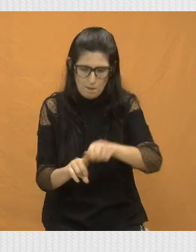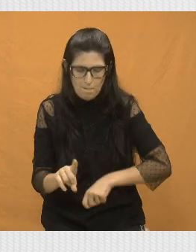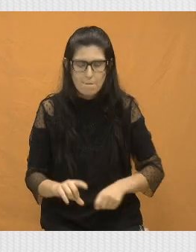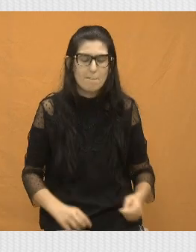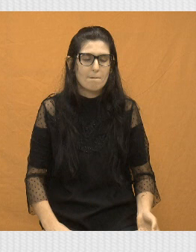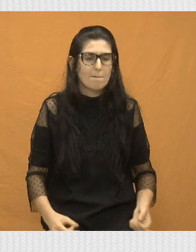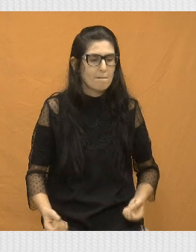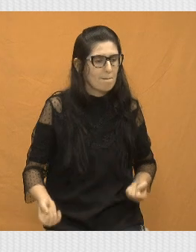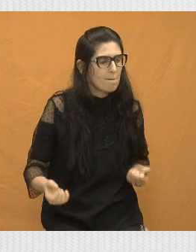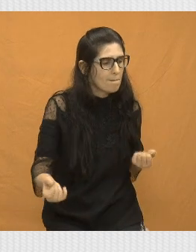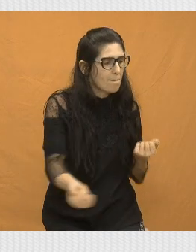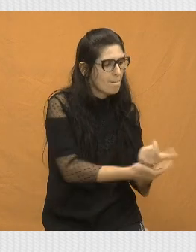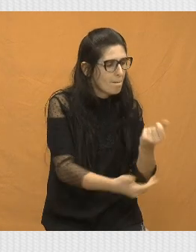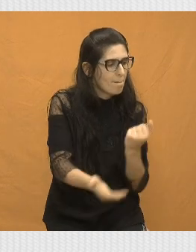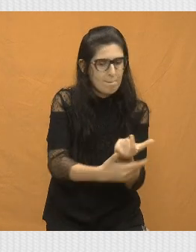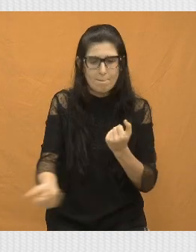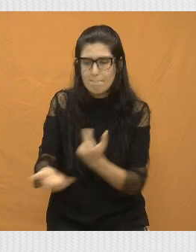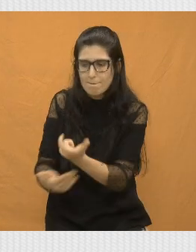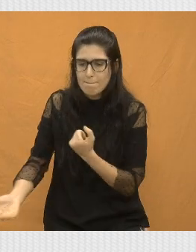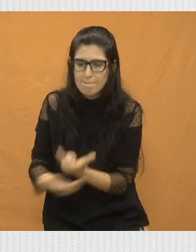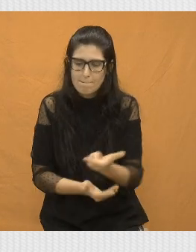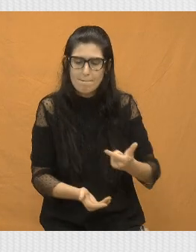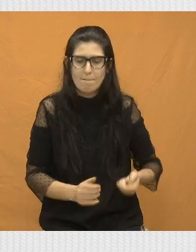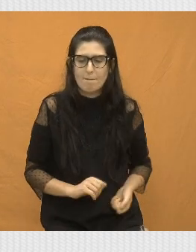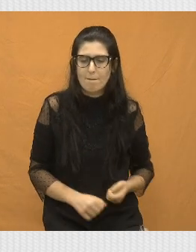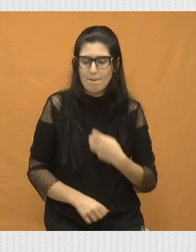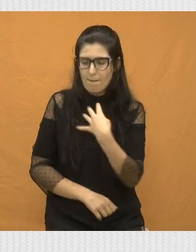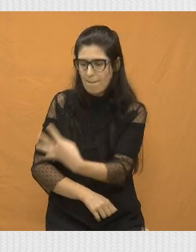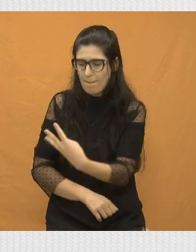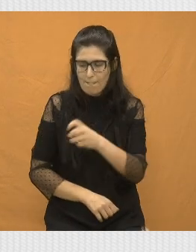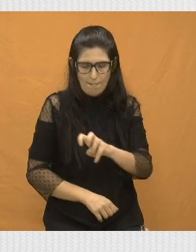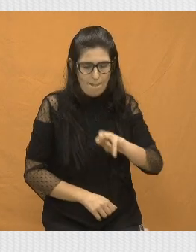Despesas intra-orçamentárias no patamar de